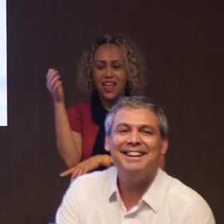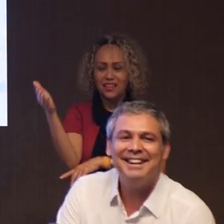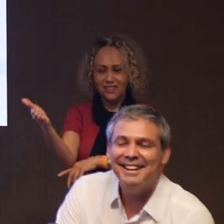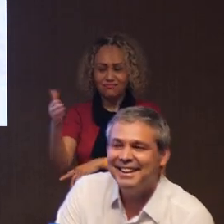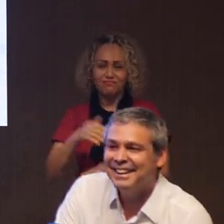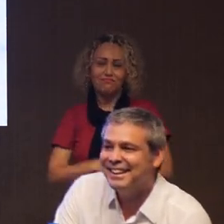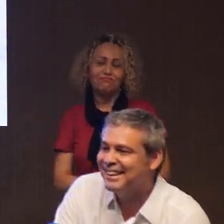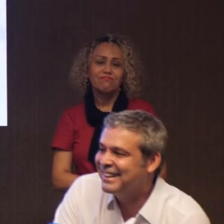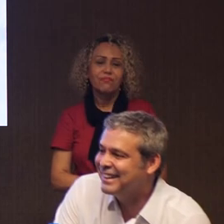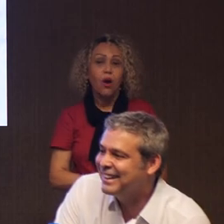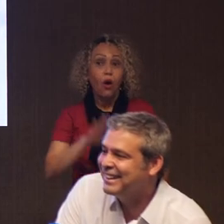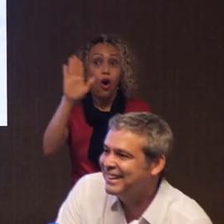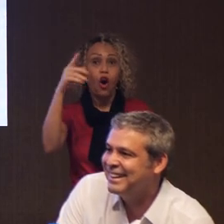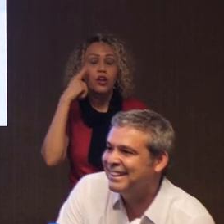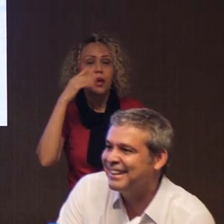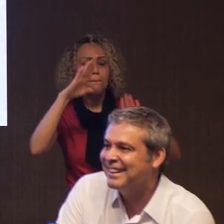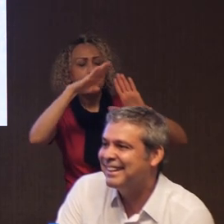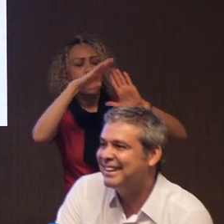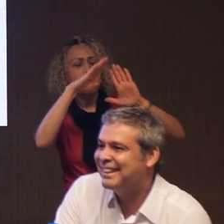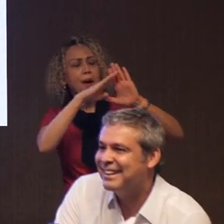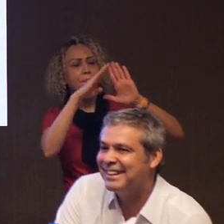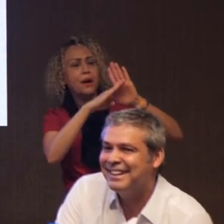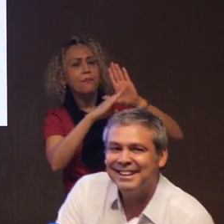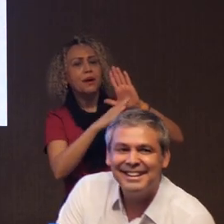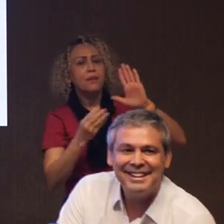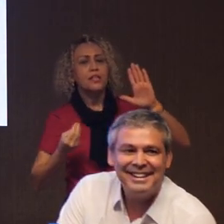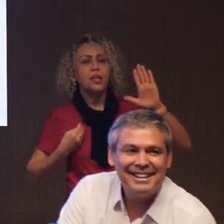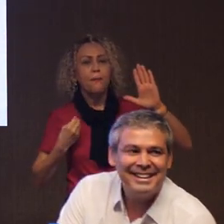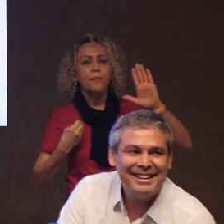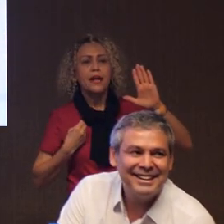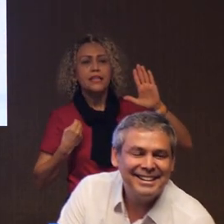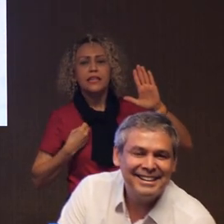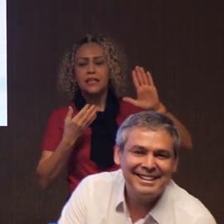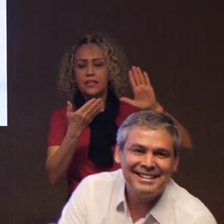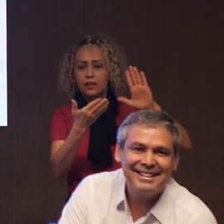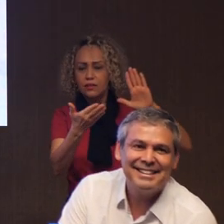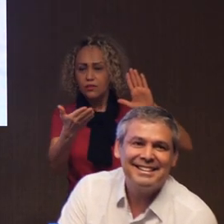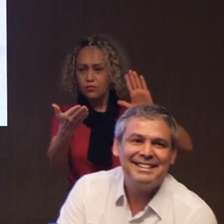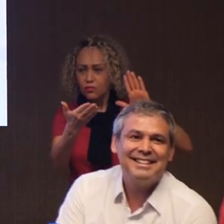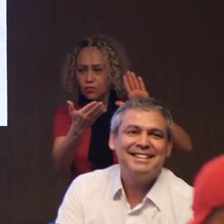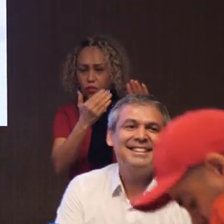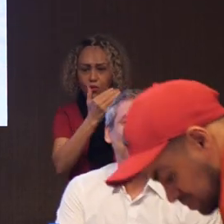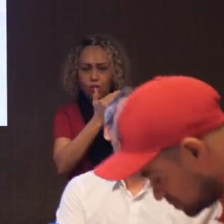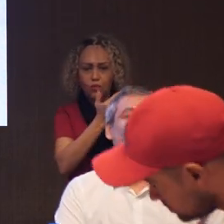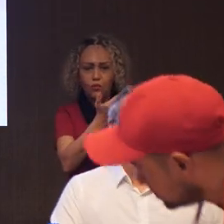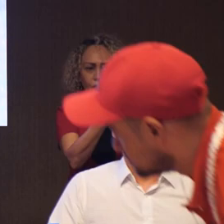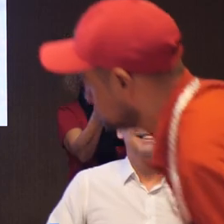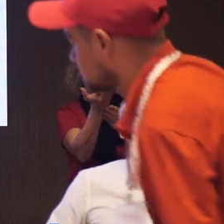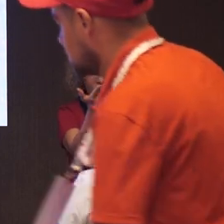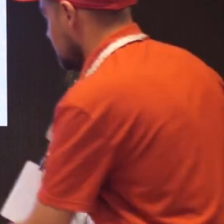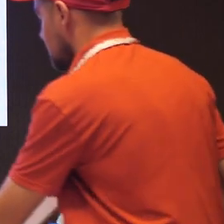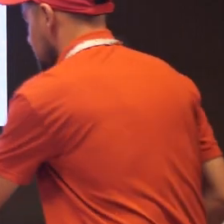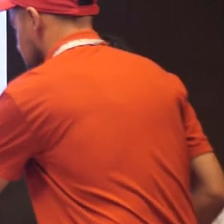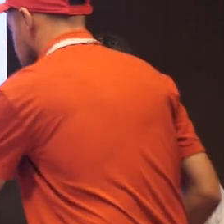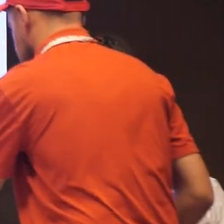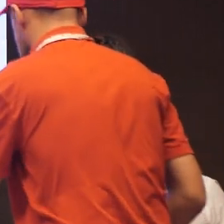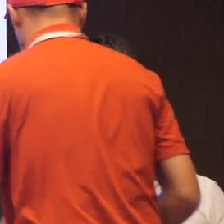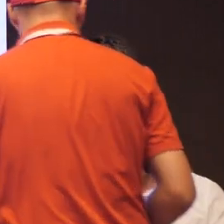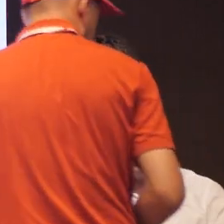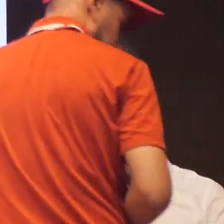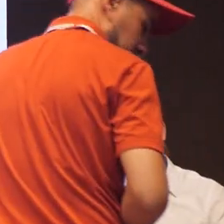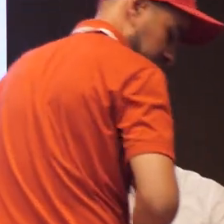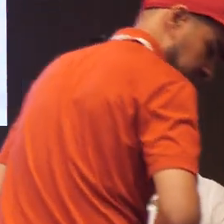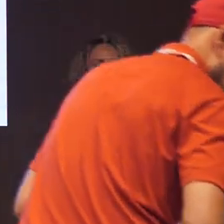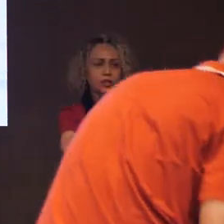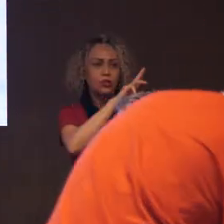nós temos uma lista de presença aqui para passar. Eu vou passar para o meu companheiro que está aqui na frente. Vocês vão assinando depois que vocês terminarem,